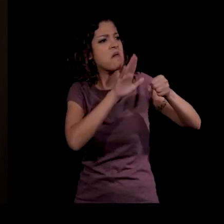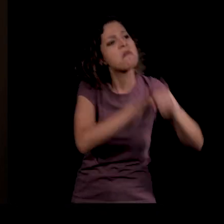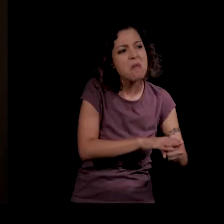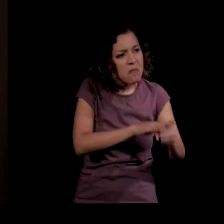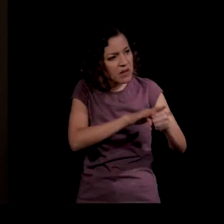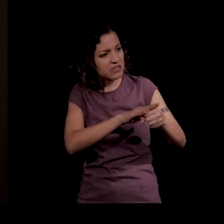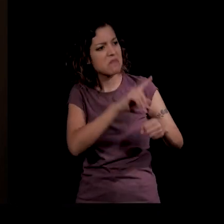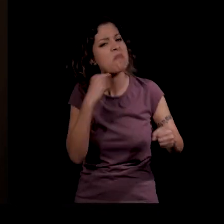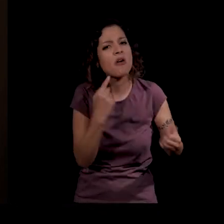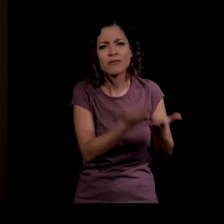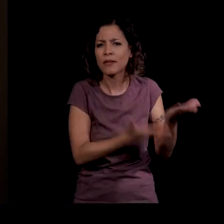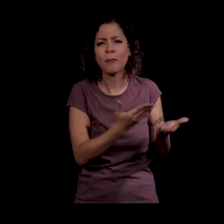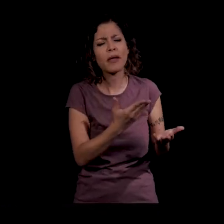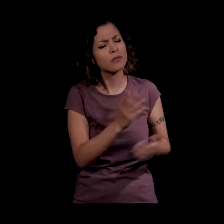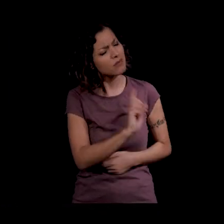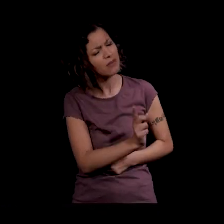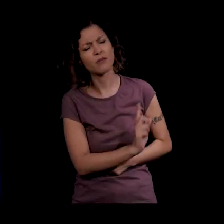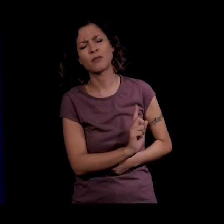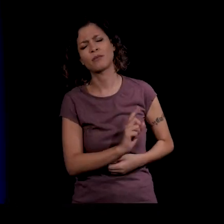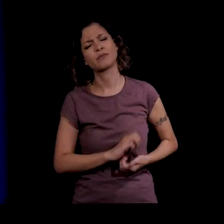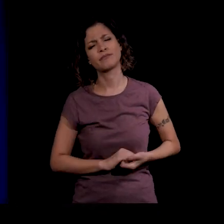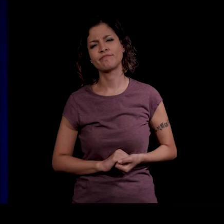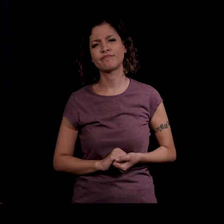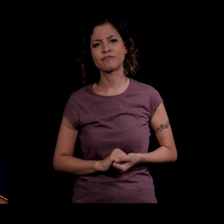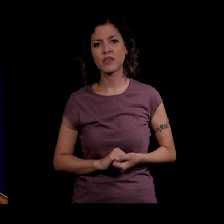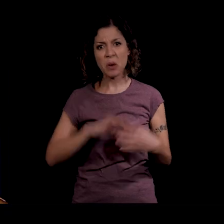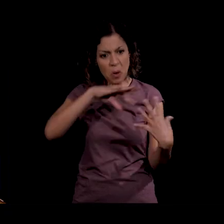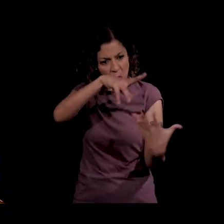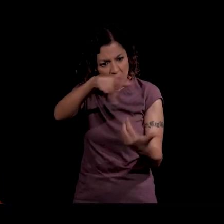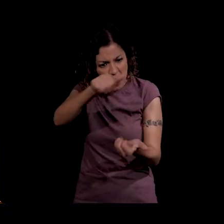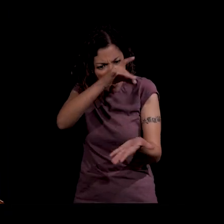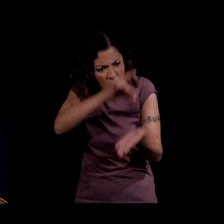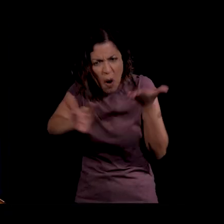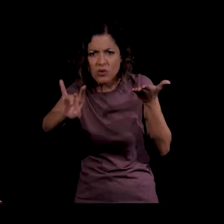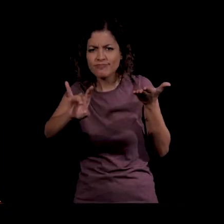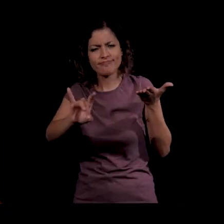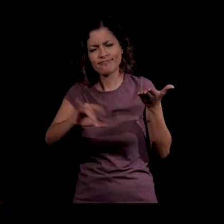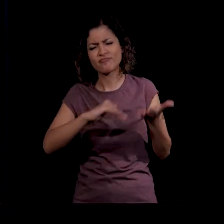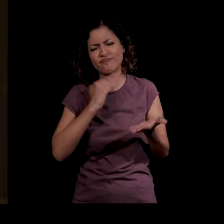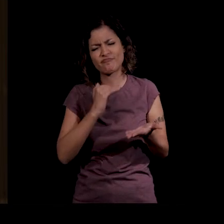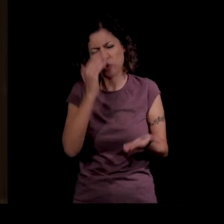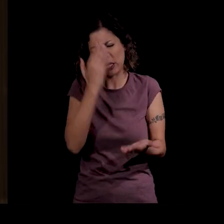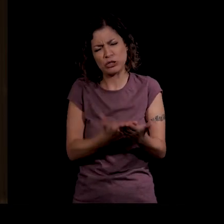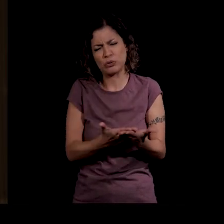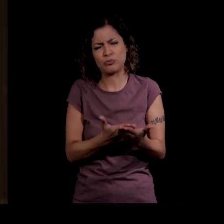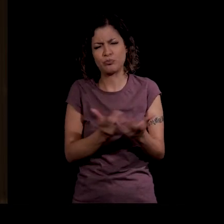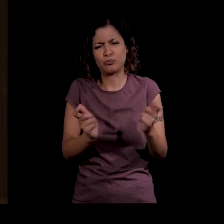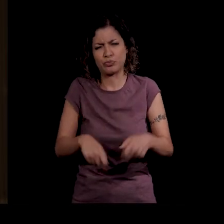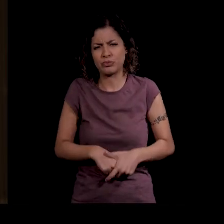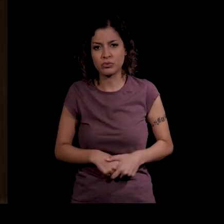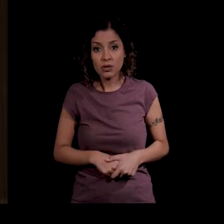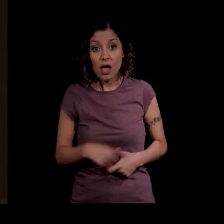com opressão, não com morte. Não vejo esse mundo possível, um mundo de ódio possível. Vejo um mundo da